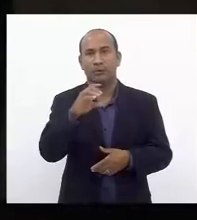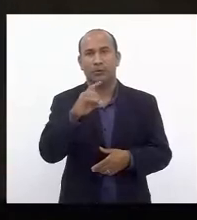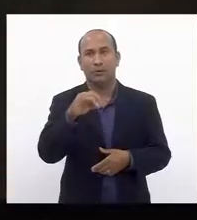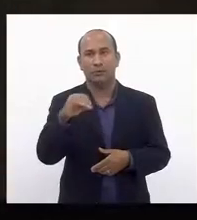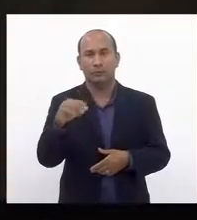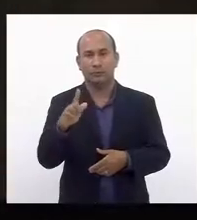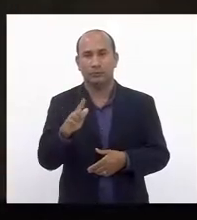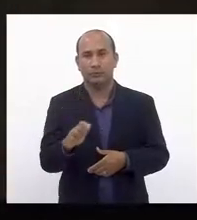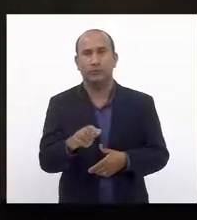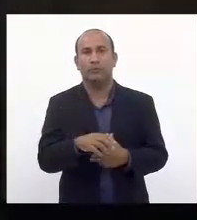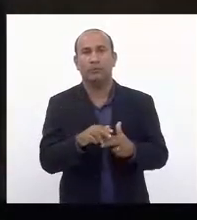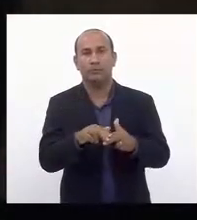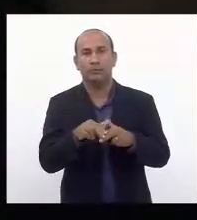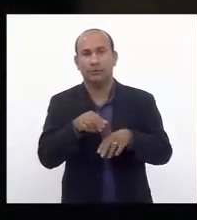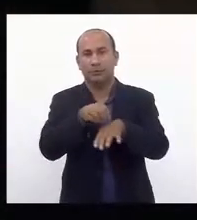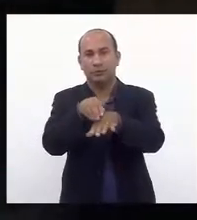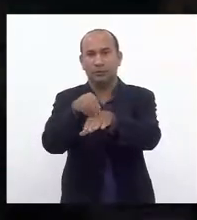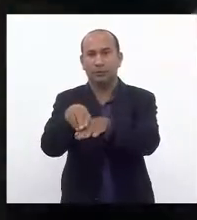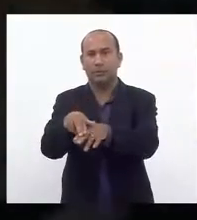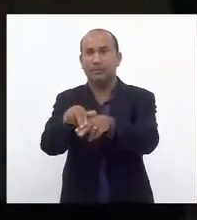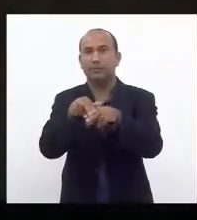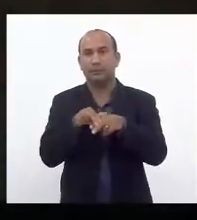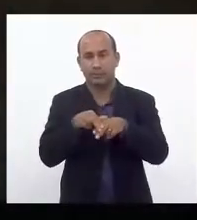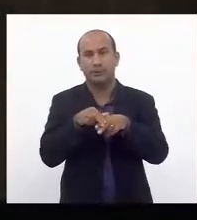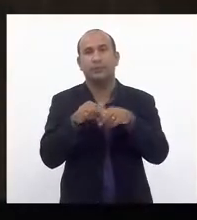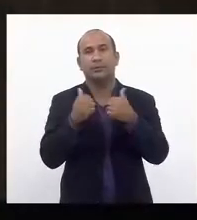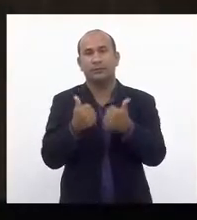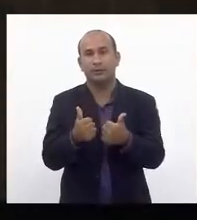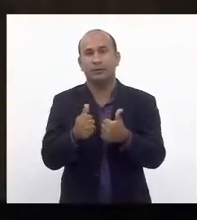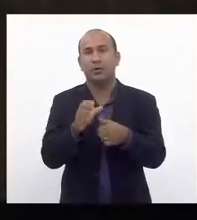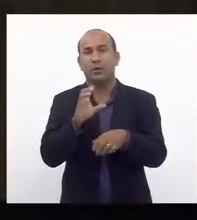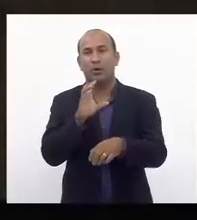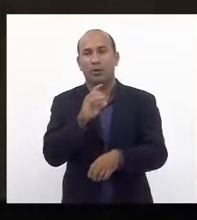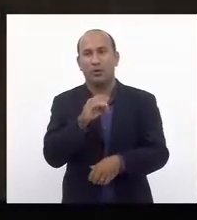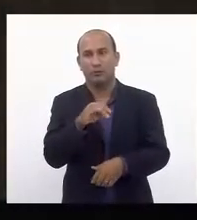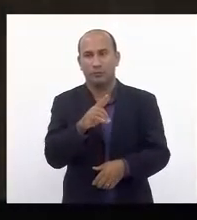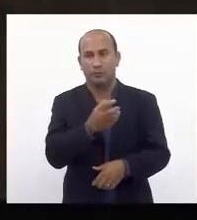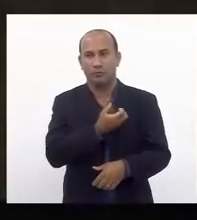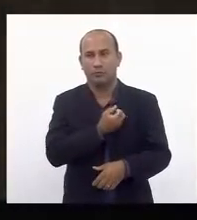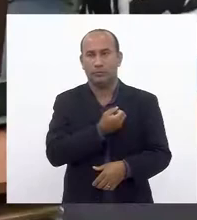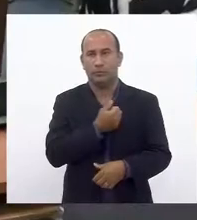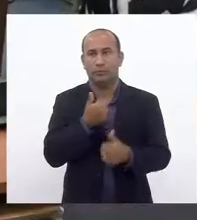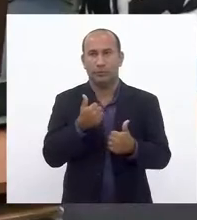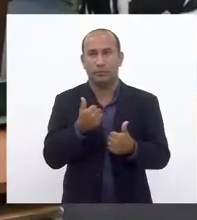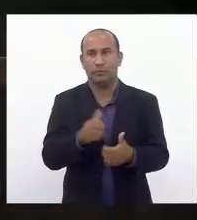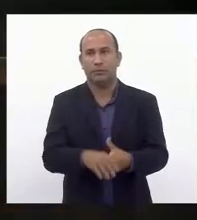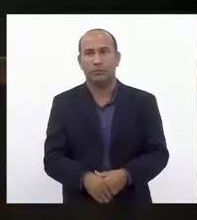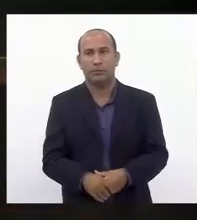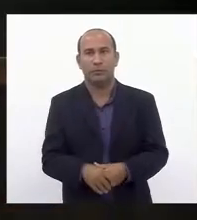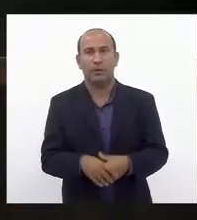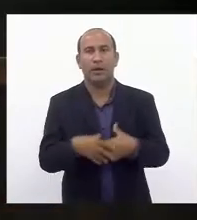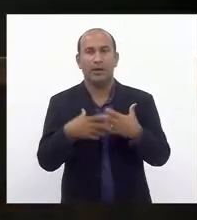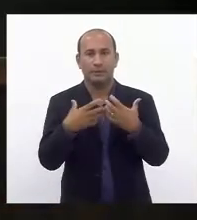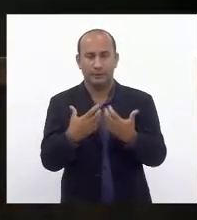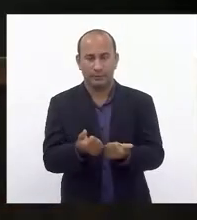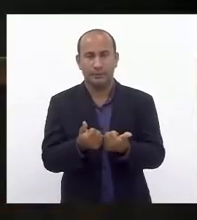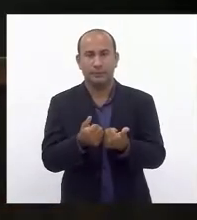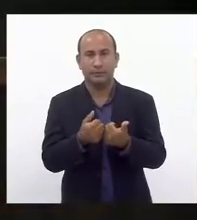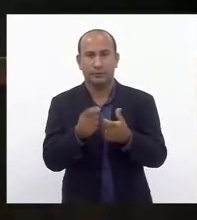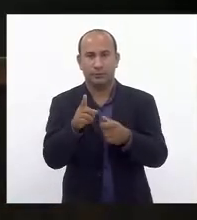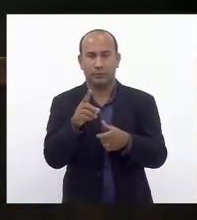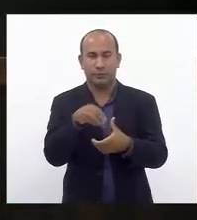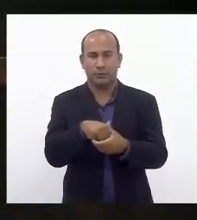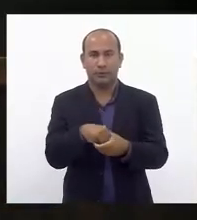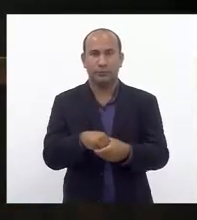turismo, que é a que eu mais dou parecer, mas é pela de Códigos, favorável, tá? Consignado, seu voto de Vossa